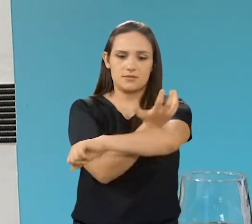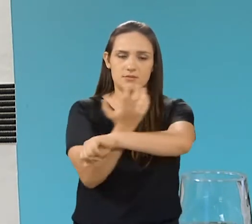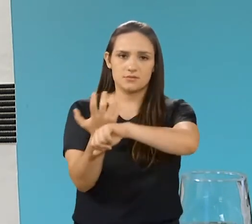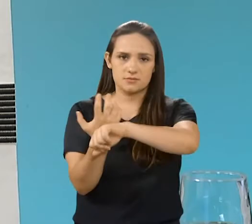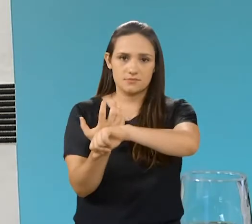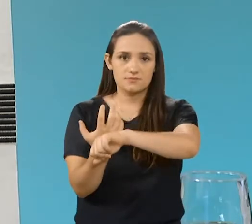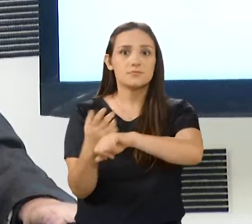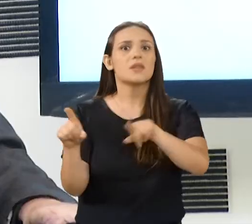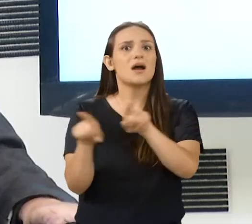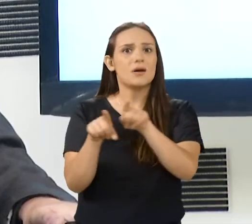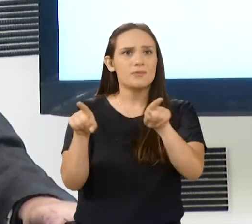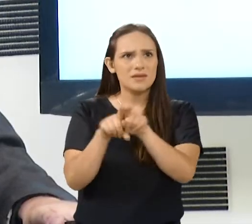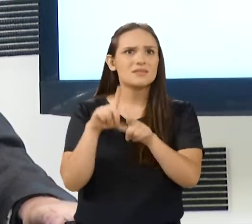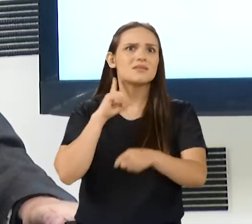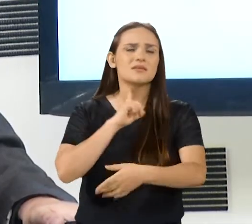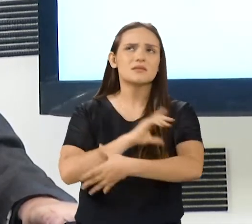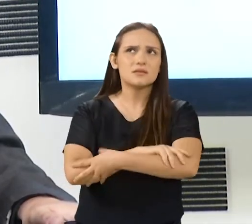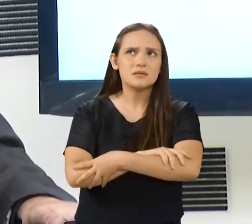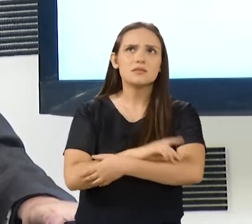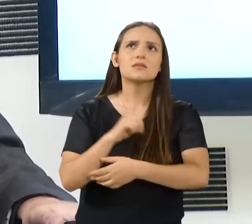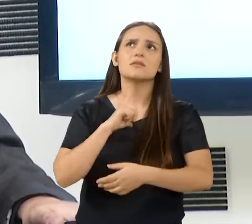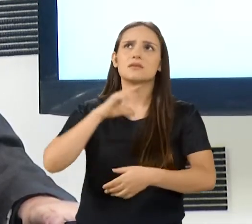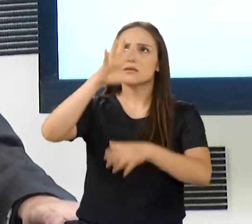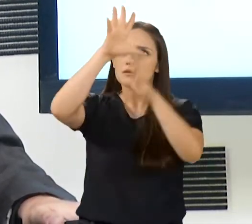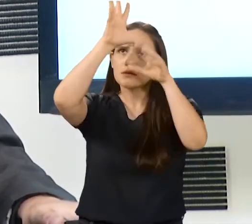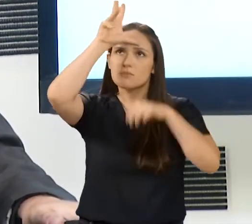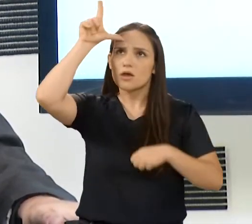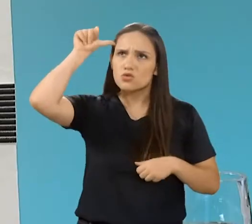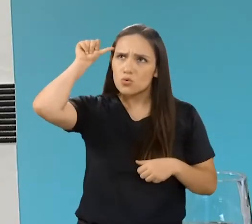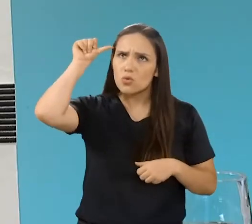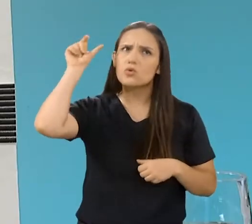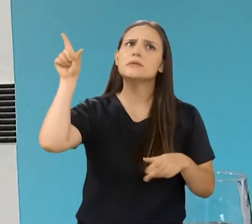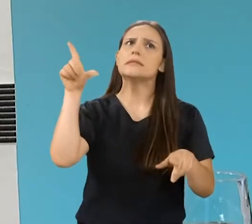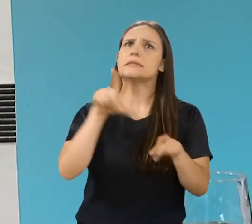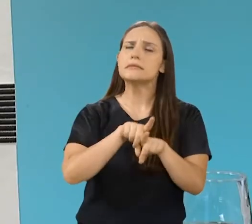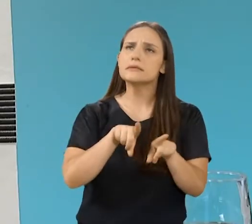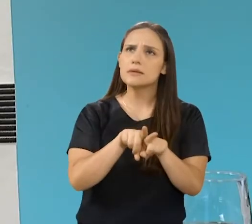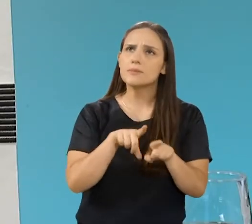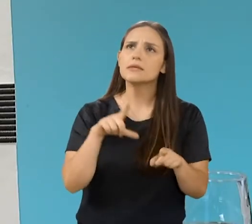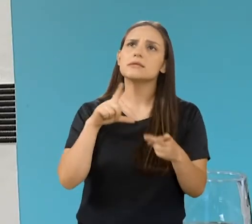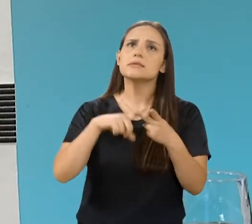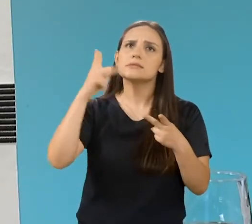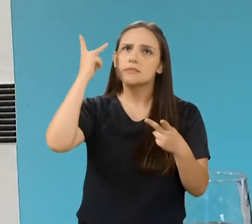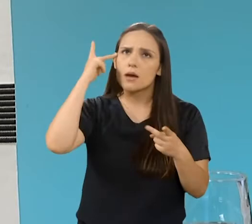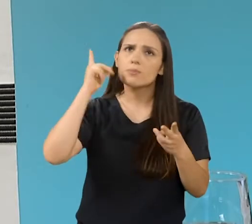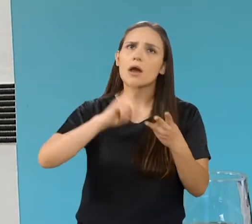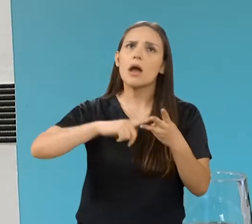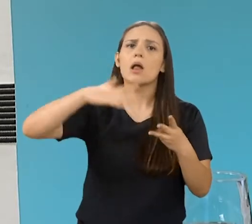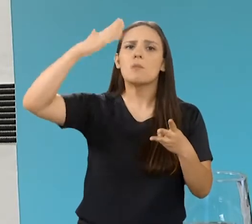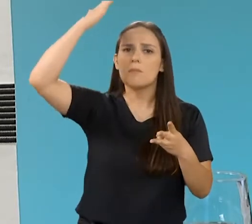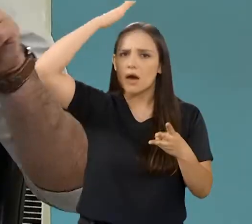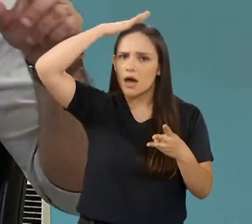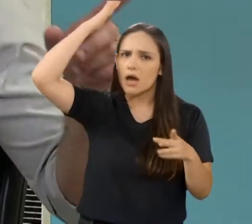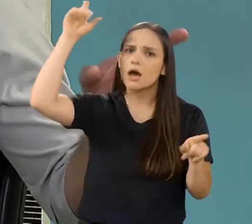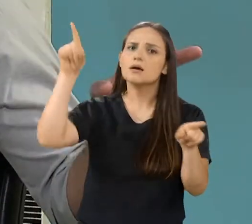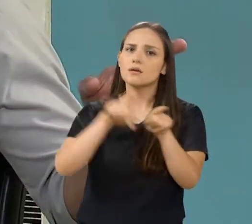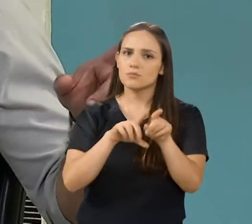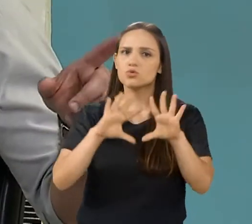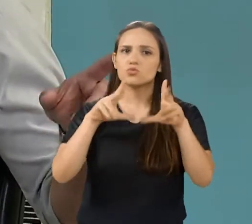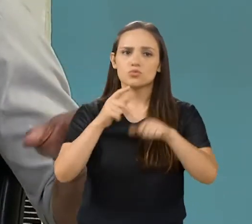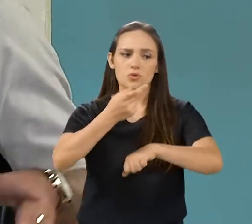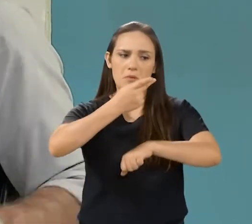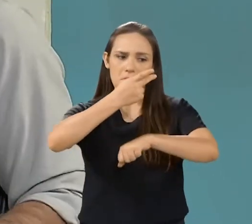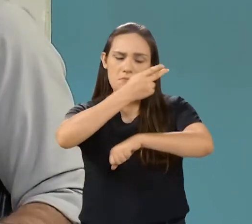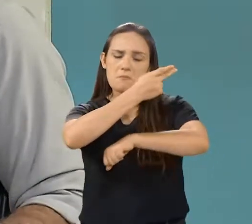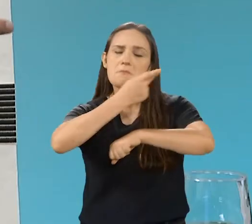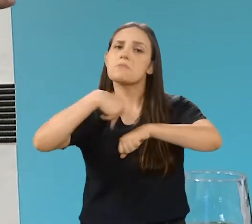no Tocantins, no Mato Grosso, São Paulo, e no Paraná, na divisa com o Mato Grosso do Sul. E nos países vizinhos, né, secretário?